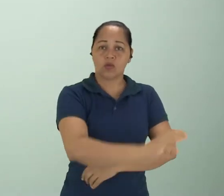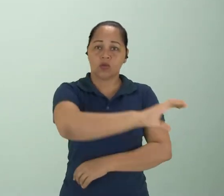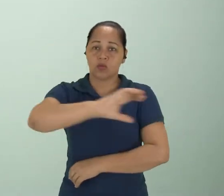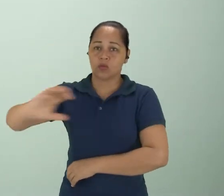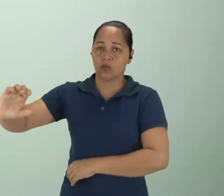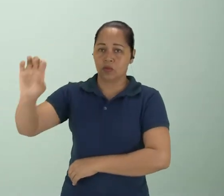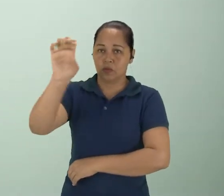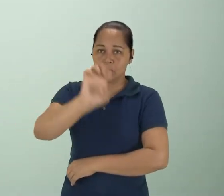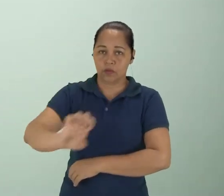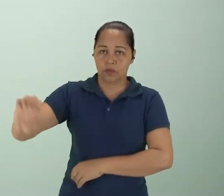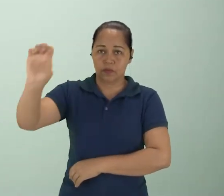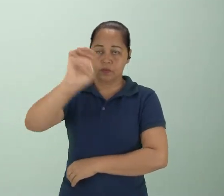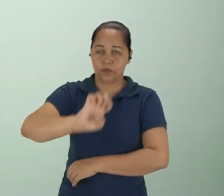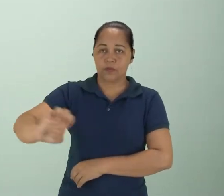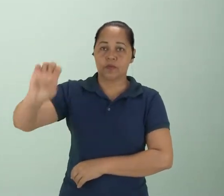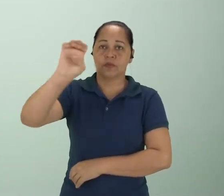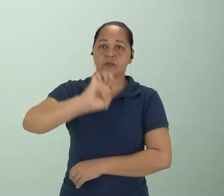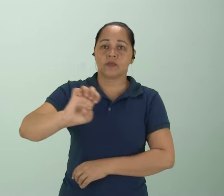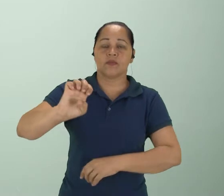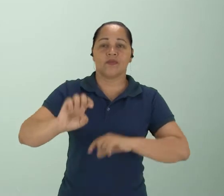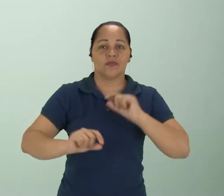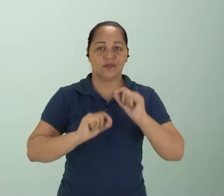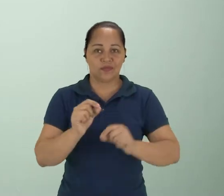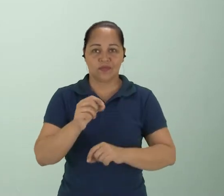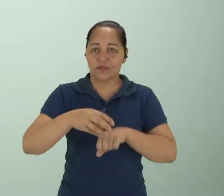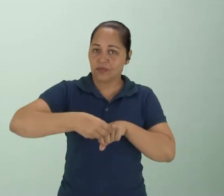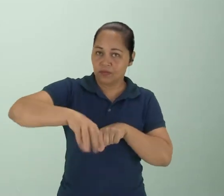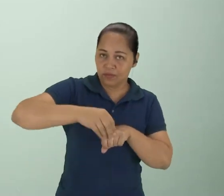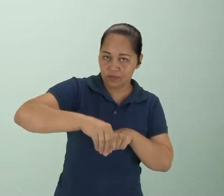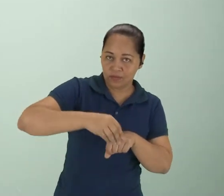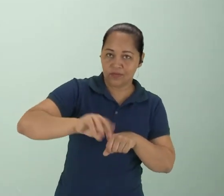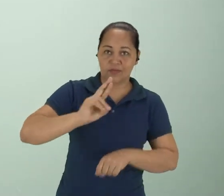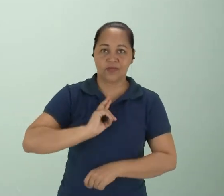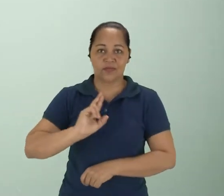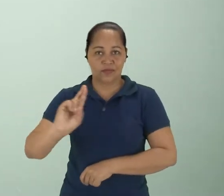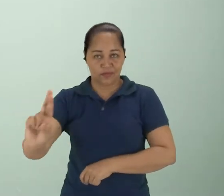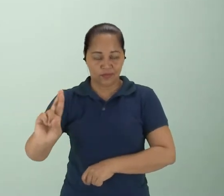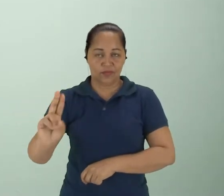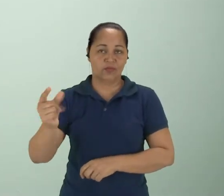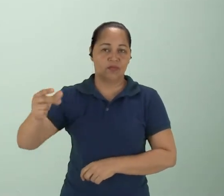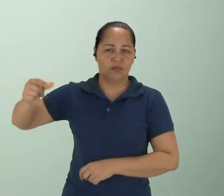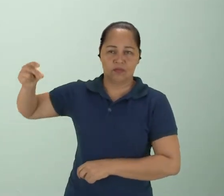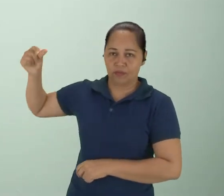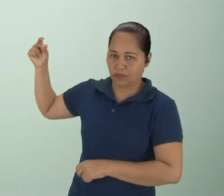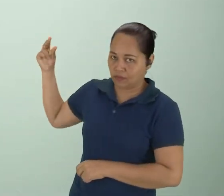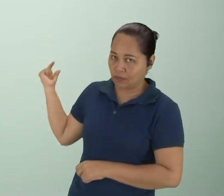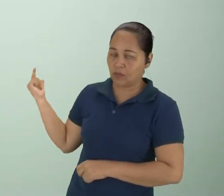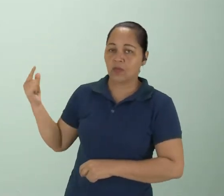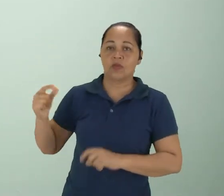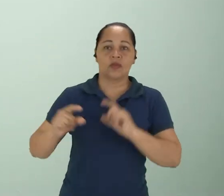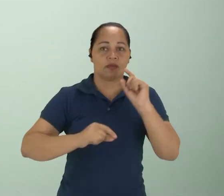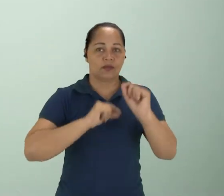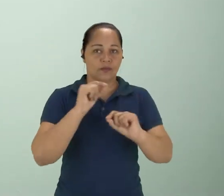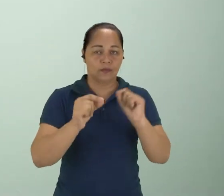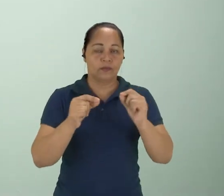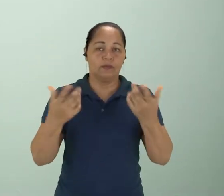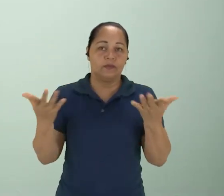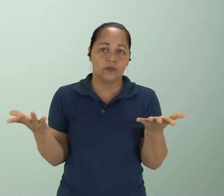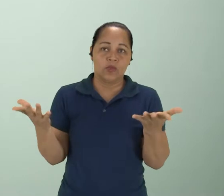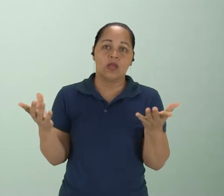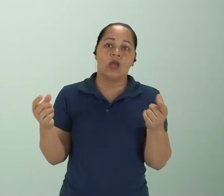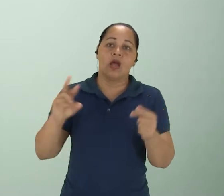europeia. Então isso vai fundamentar os nossos conhecimentos religiosos durante muito tempo, em contraponto realmente